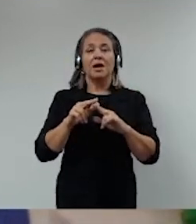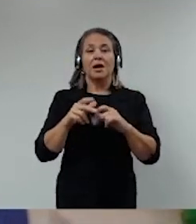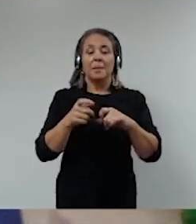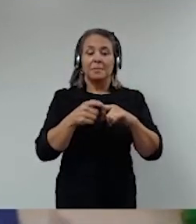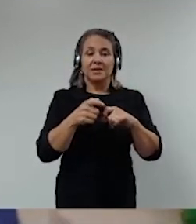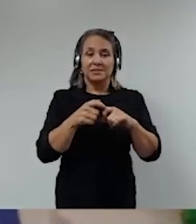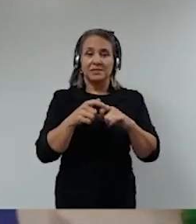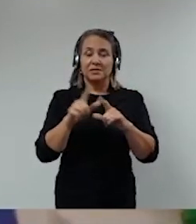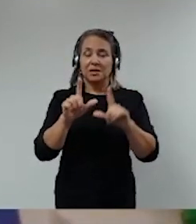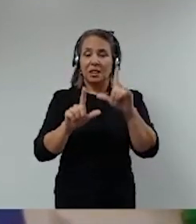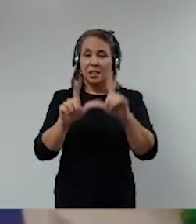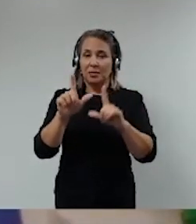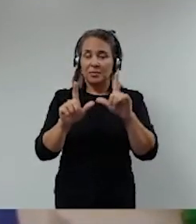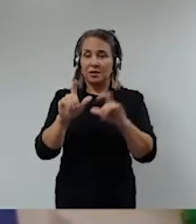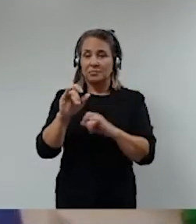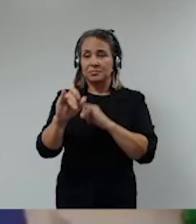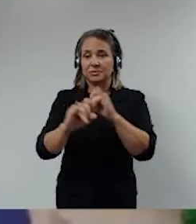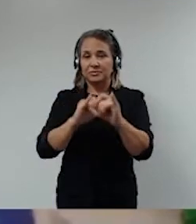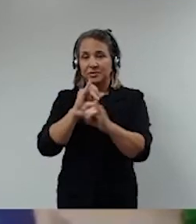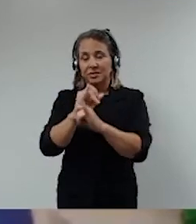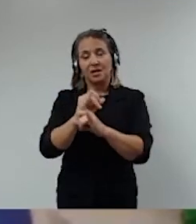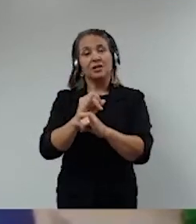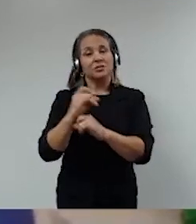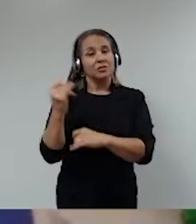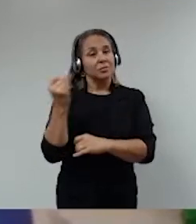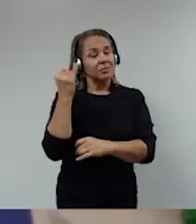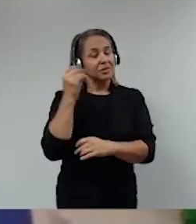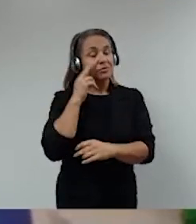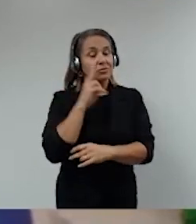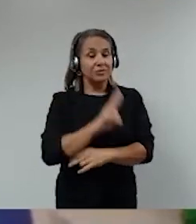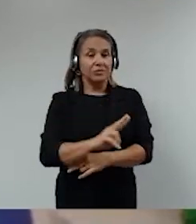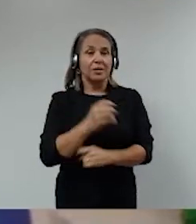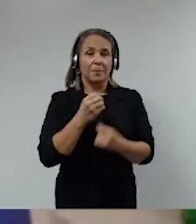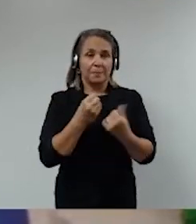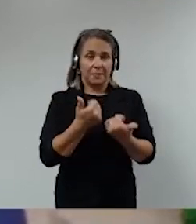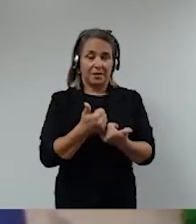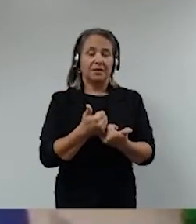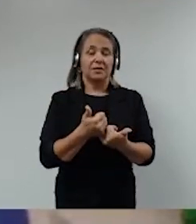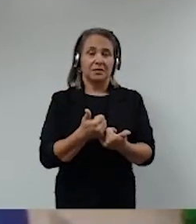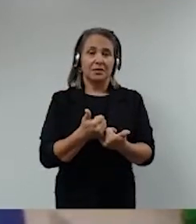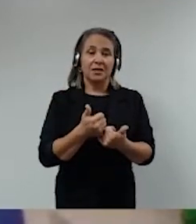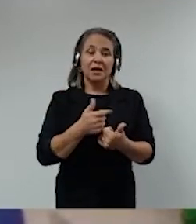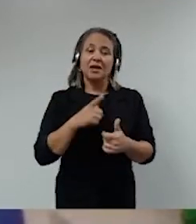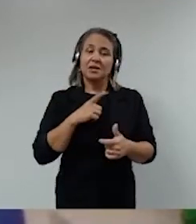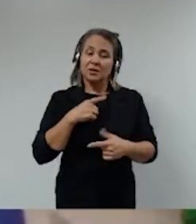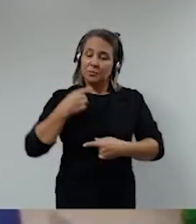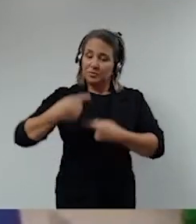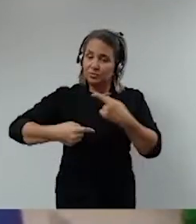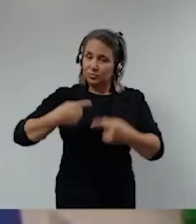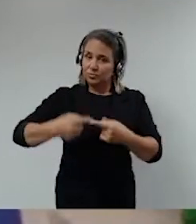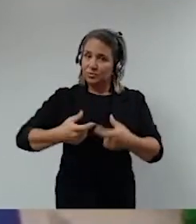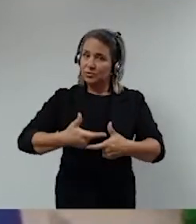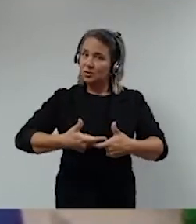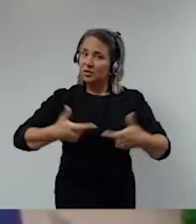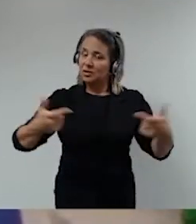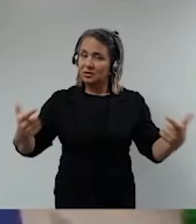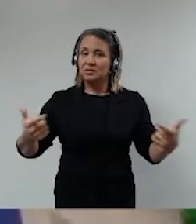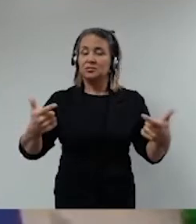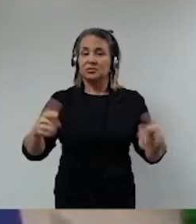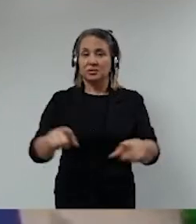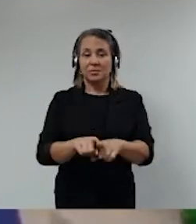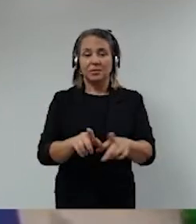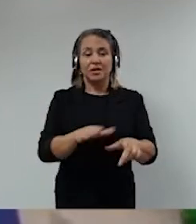bem essa regulamentação e tem que haver uma discussão muito grande com as entidades de defesa